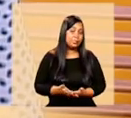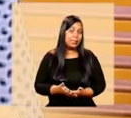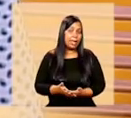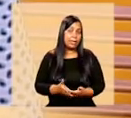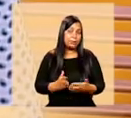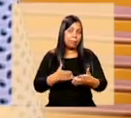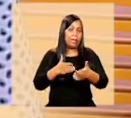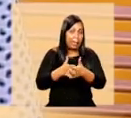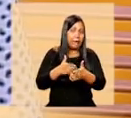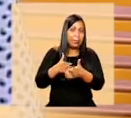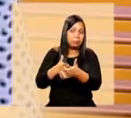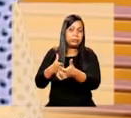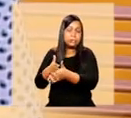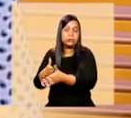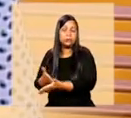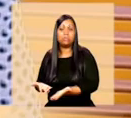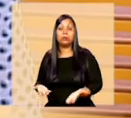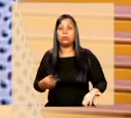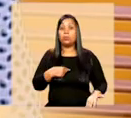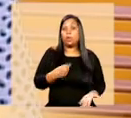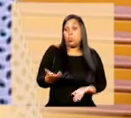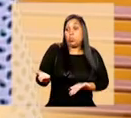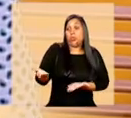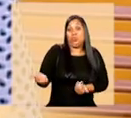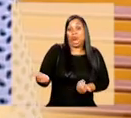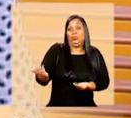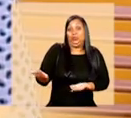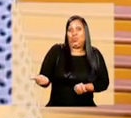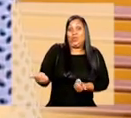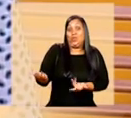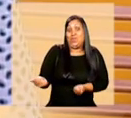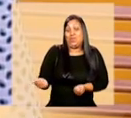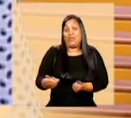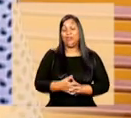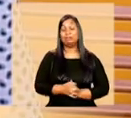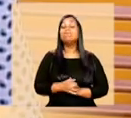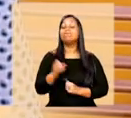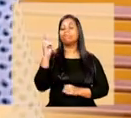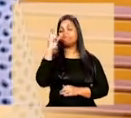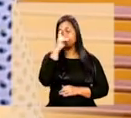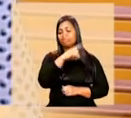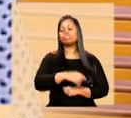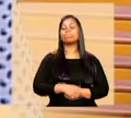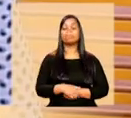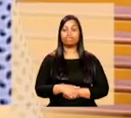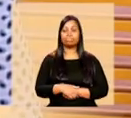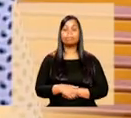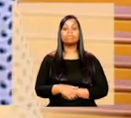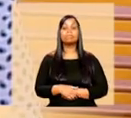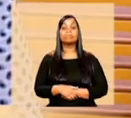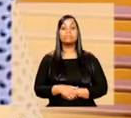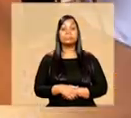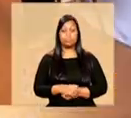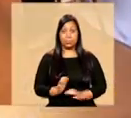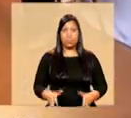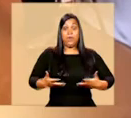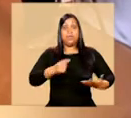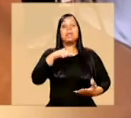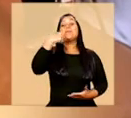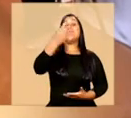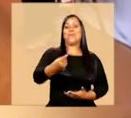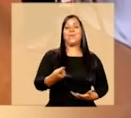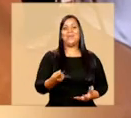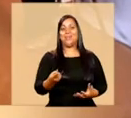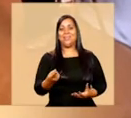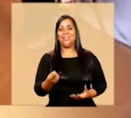te dá limitações, né? Eu era muito nova, é difícil. Sim. Né? E o vigor?